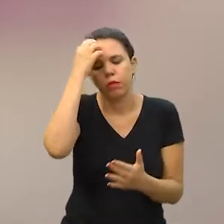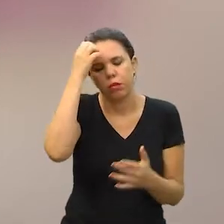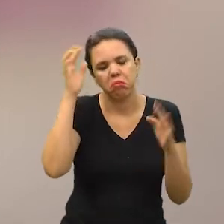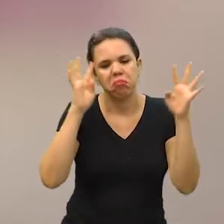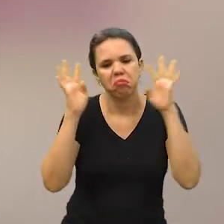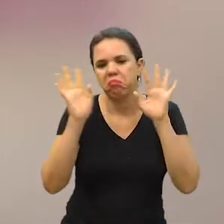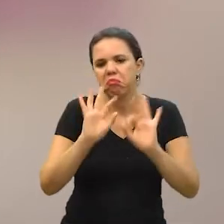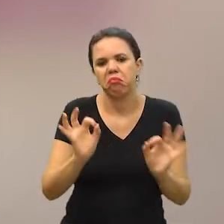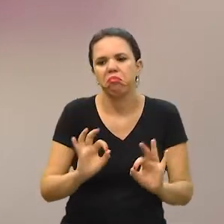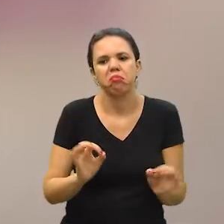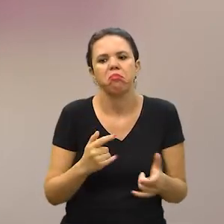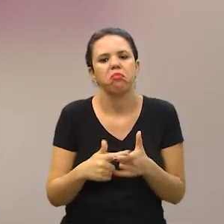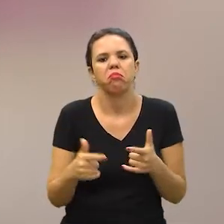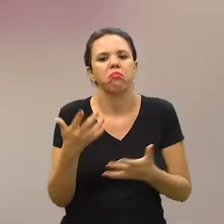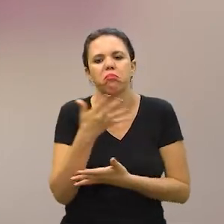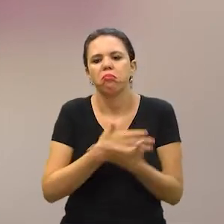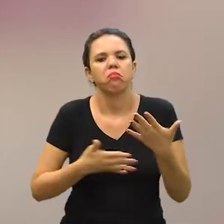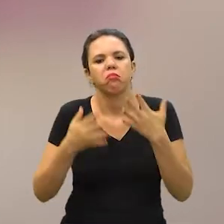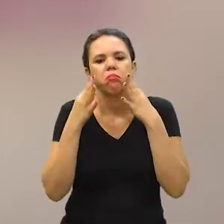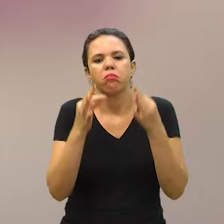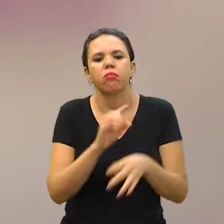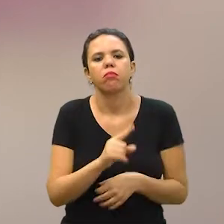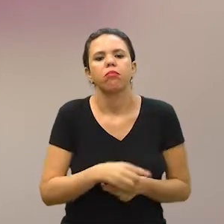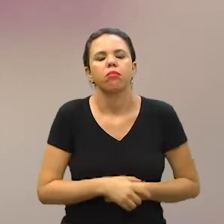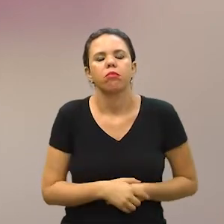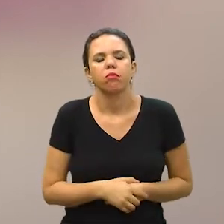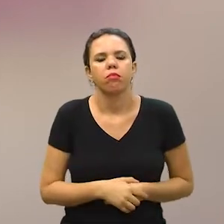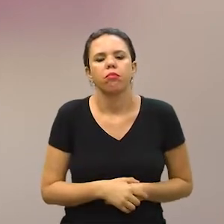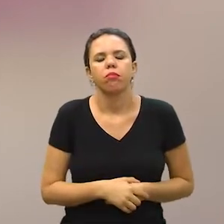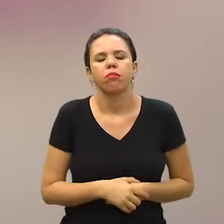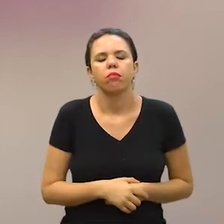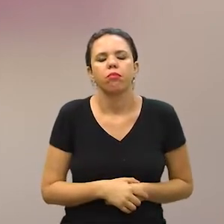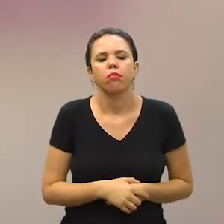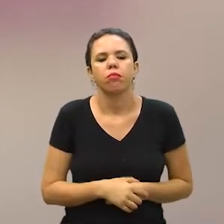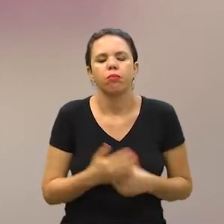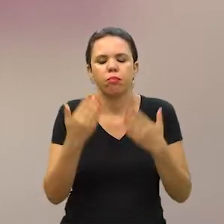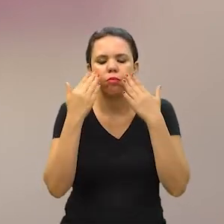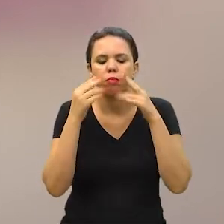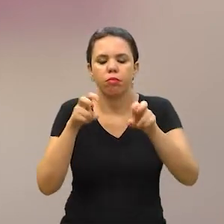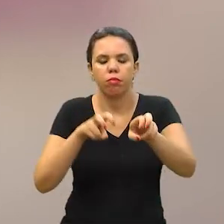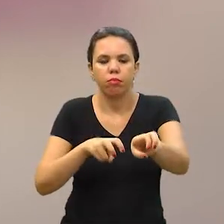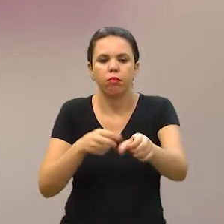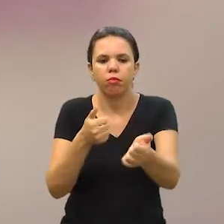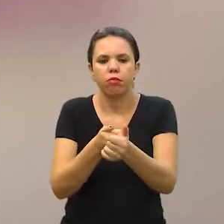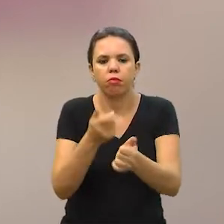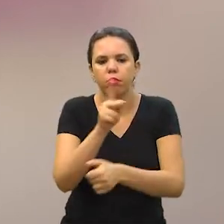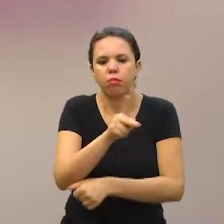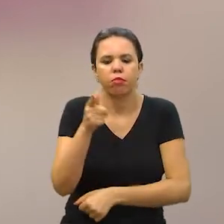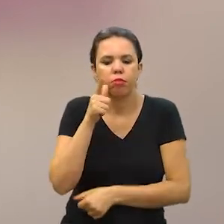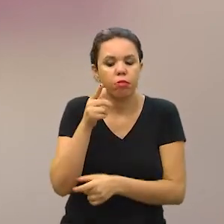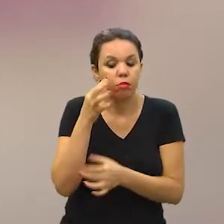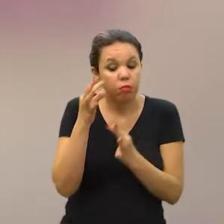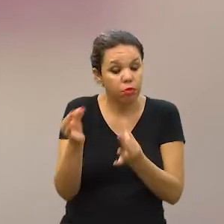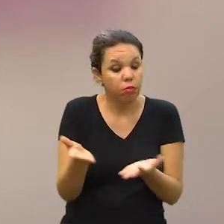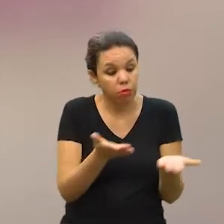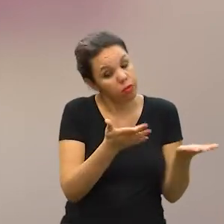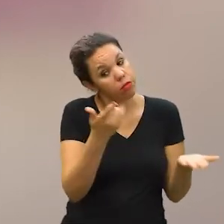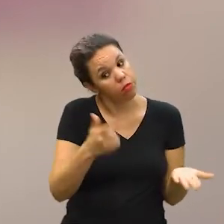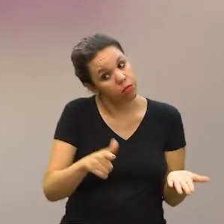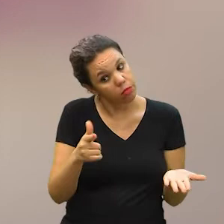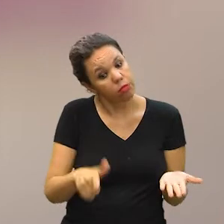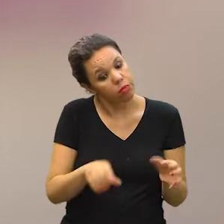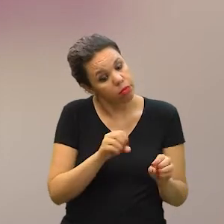aquele distrator da sala inteira para tirar a atenção dela. Ela ficando mais ali na frente da professora, a professora até consegue chamar ela